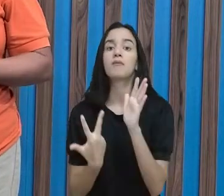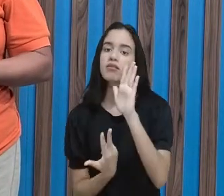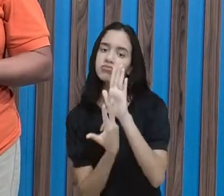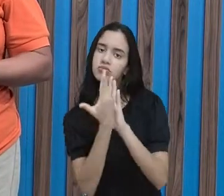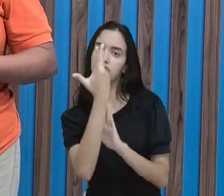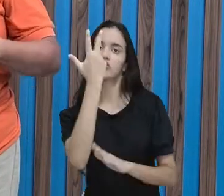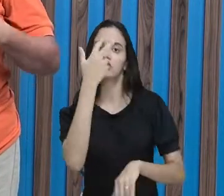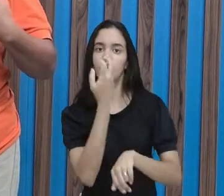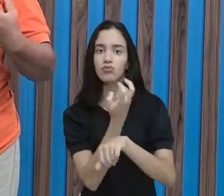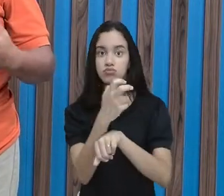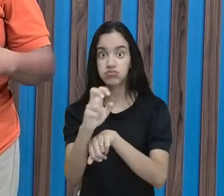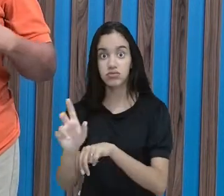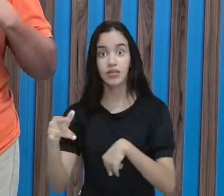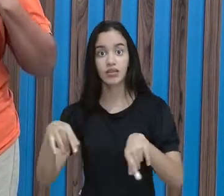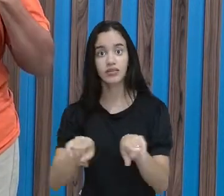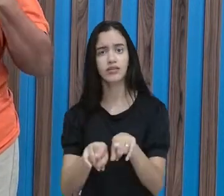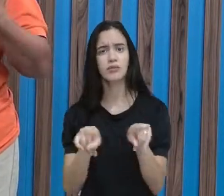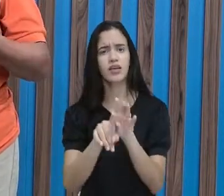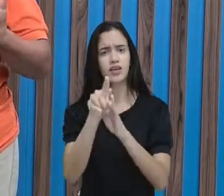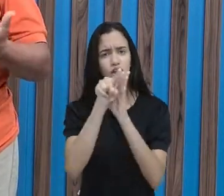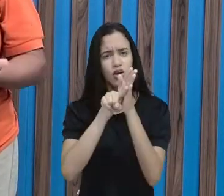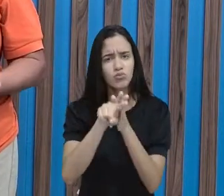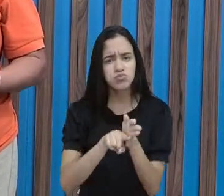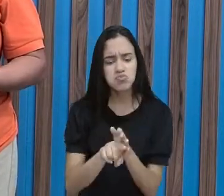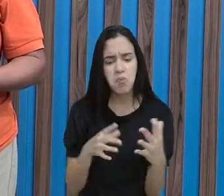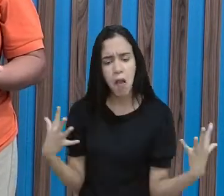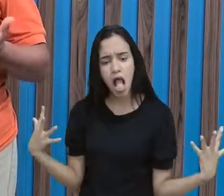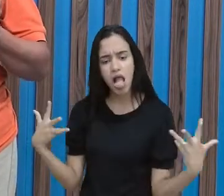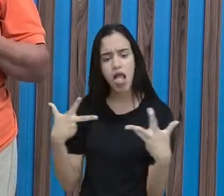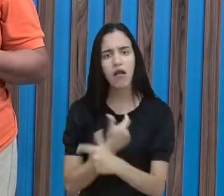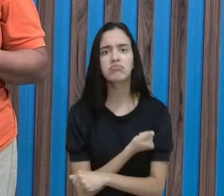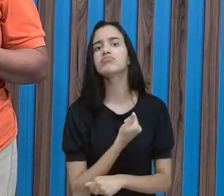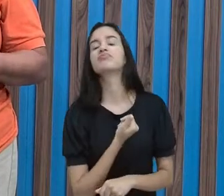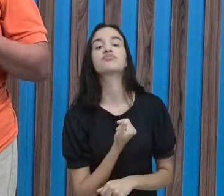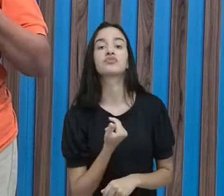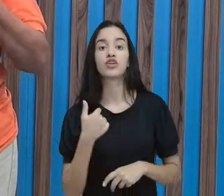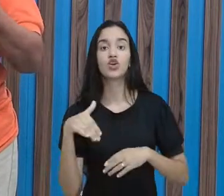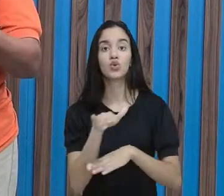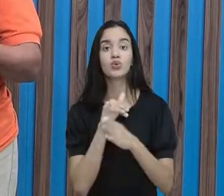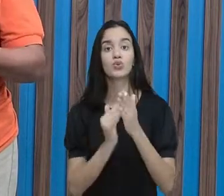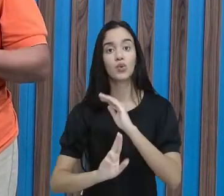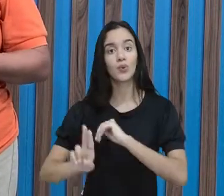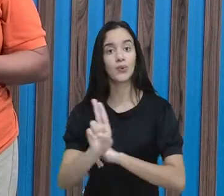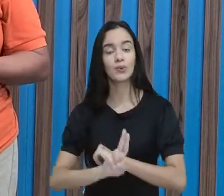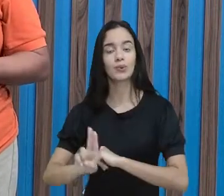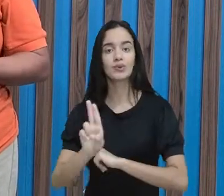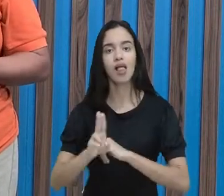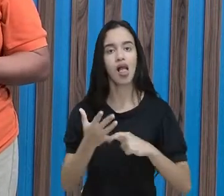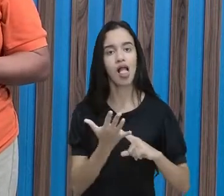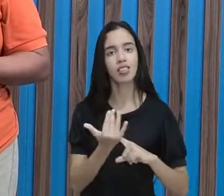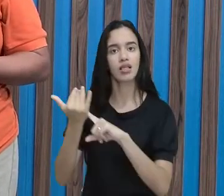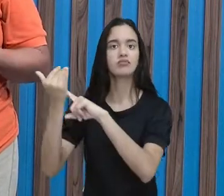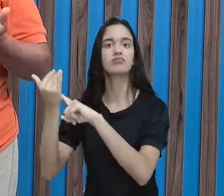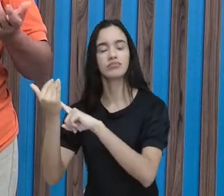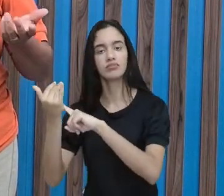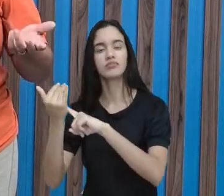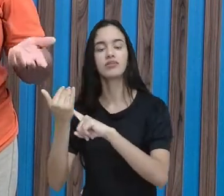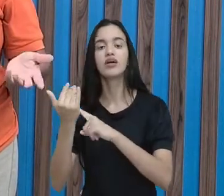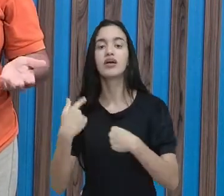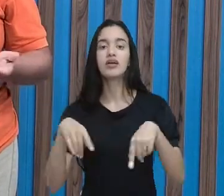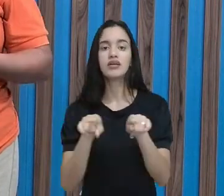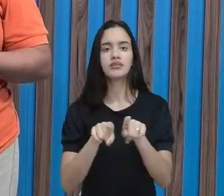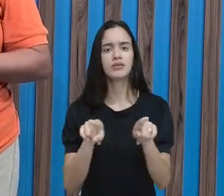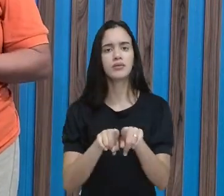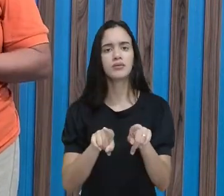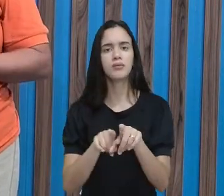por robôs, exames super sofisticados. Tudo isso utilizando a tecnologia. Os